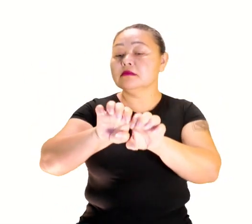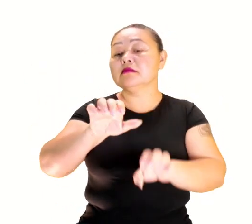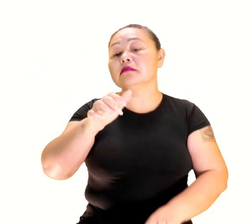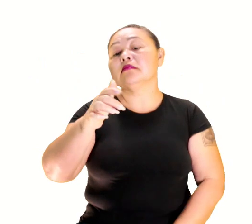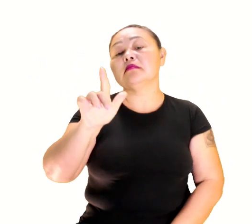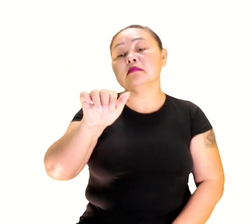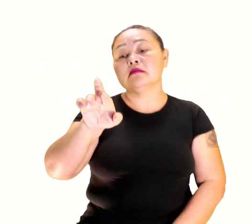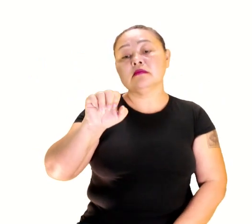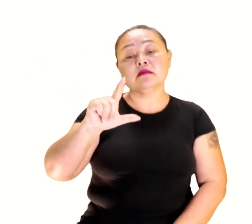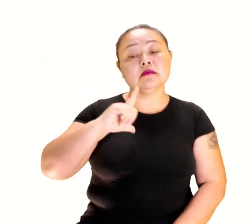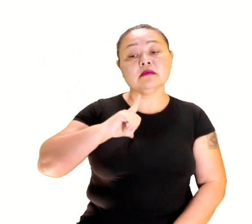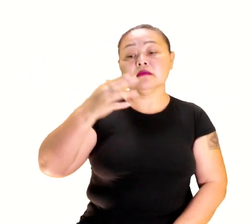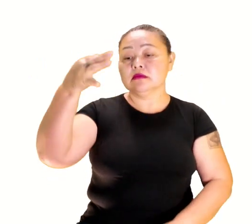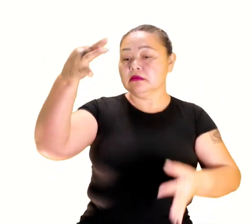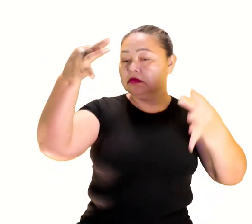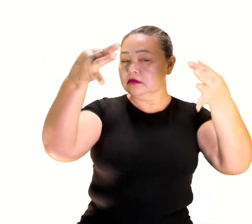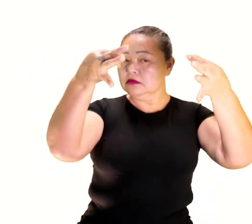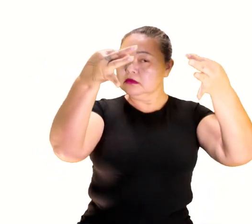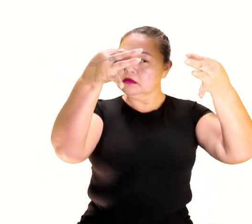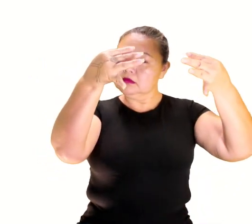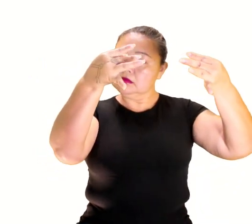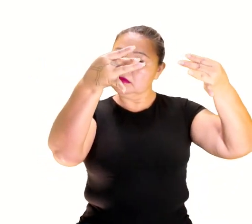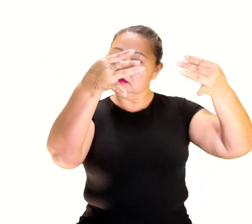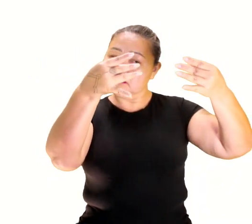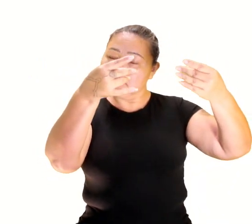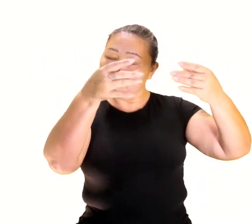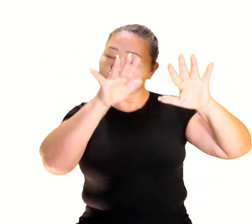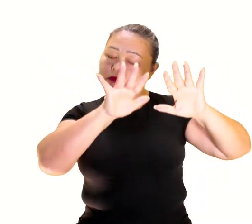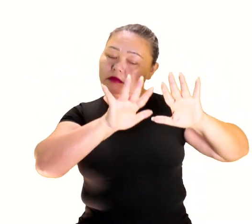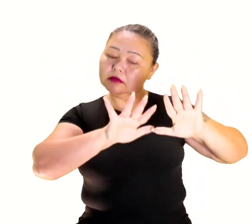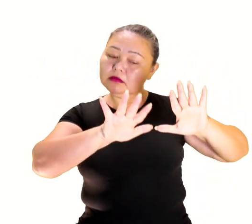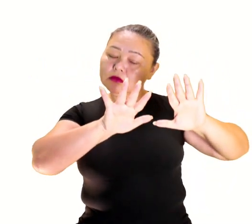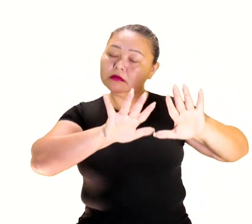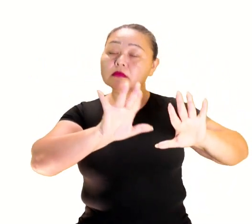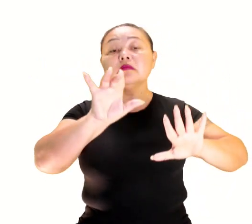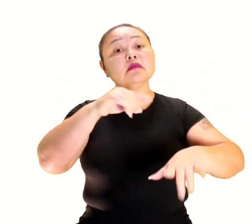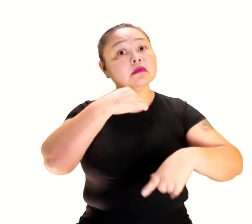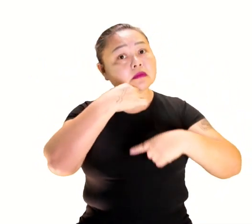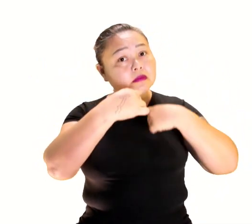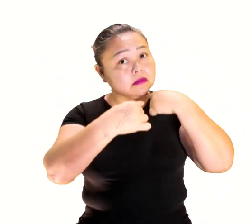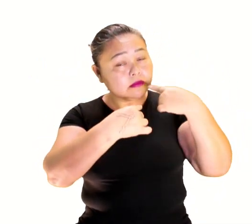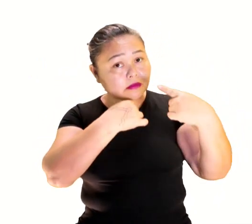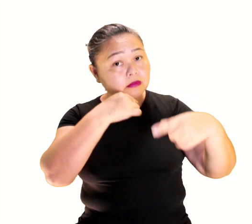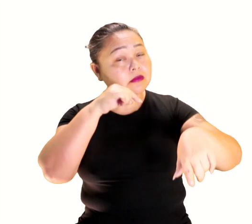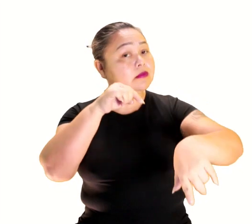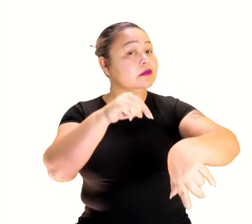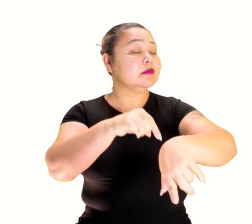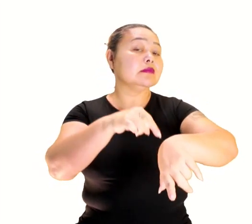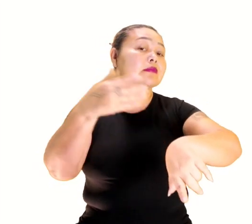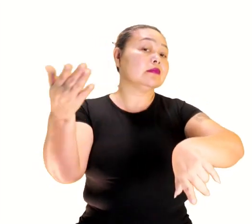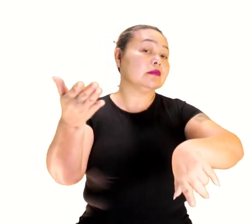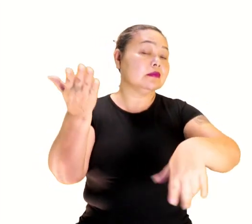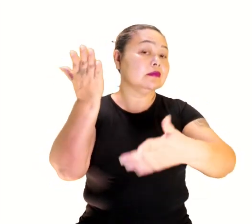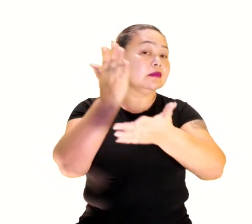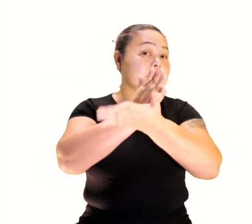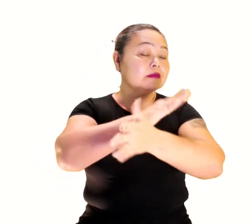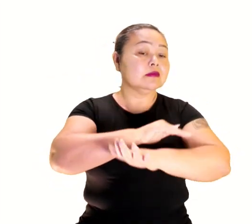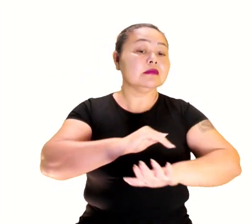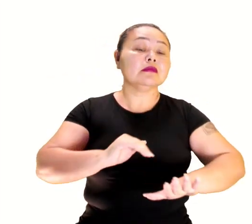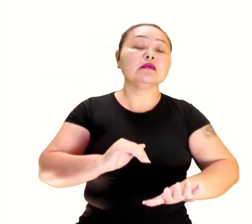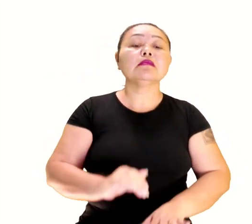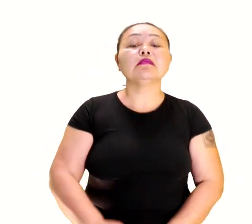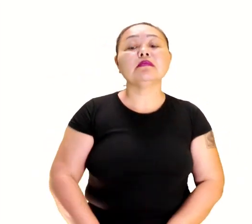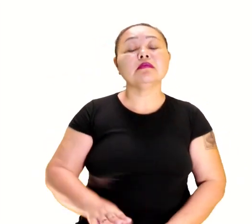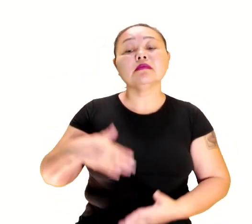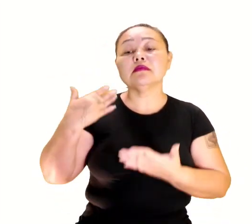por tim-tim, bem devagarinho. Então se a galera ficou com alguma dúvida, a hora é agora. Bora ver. E a aula